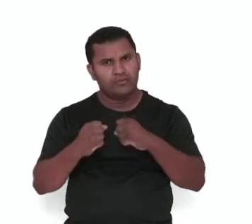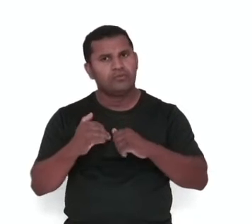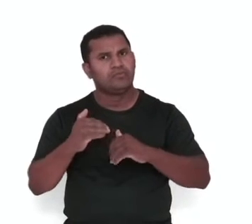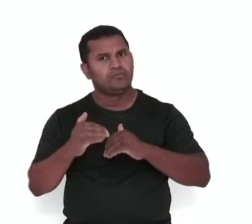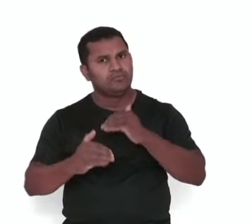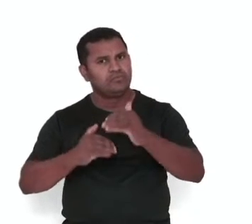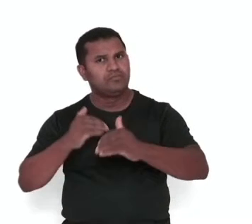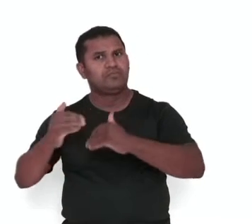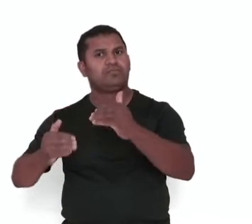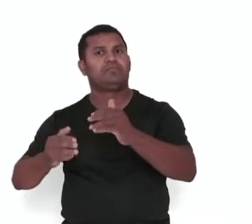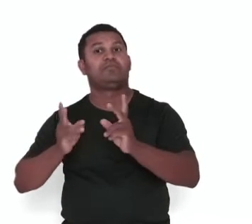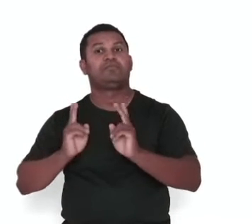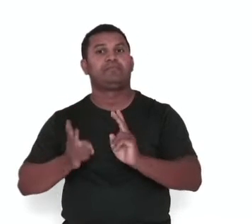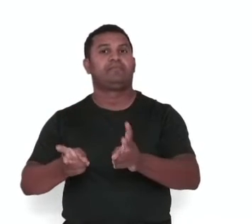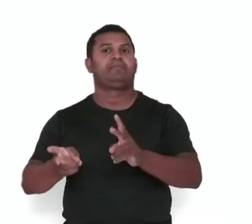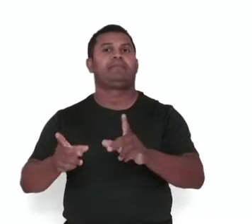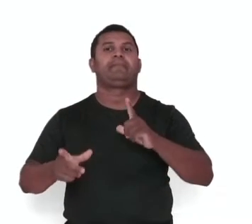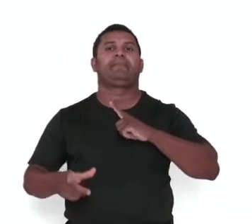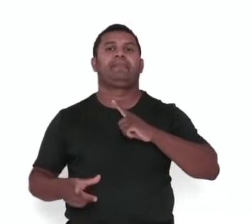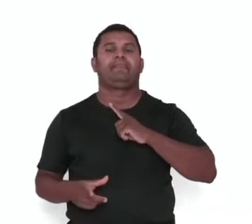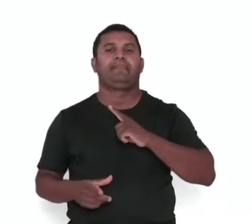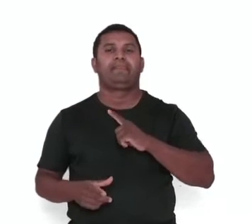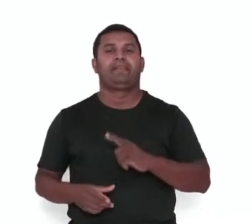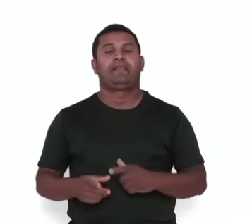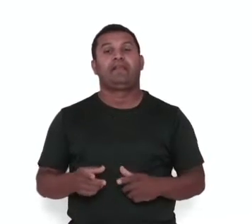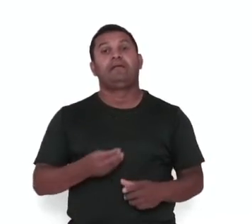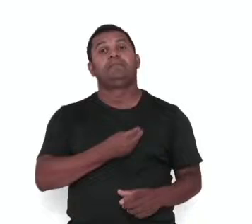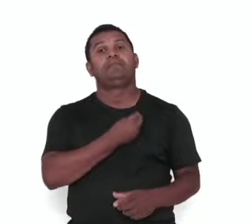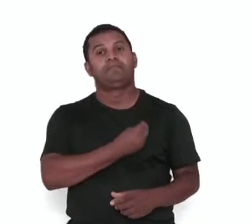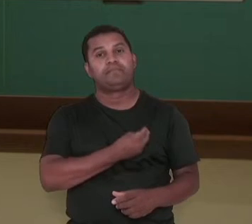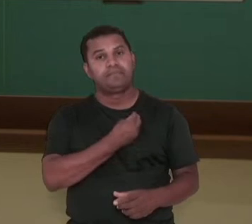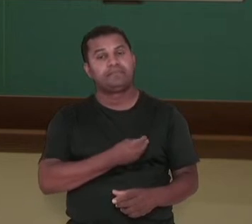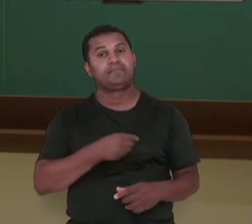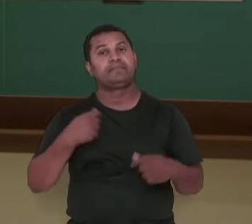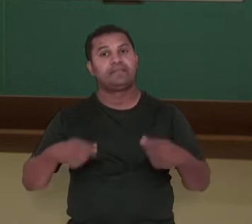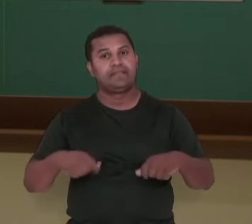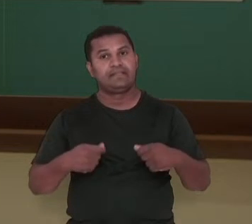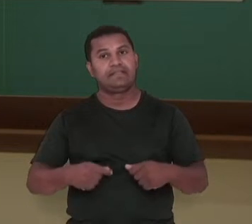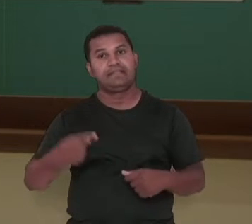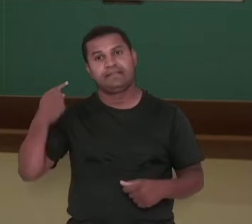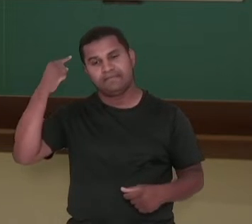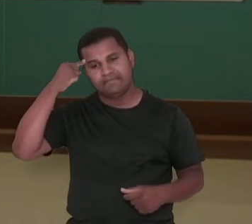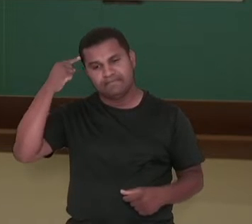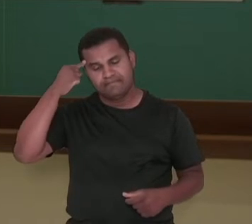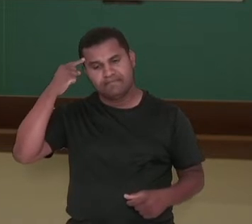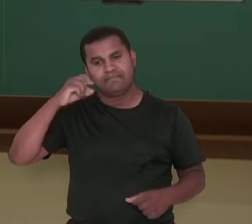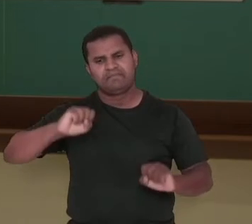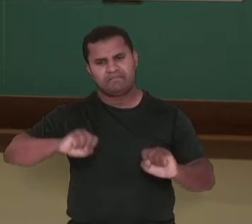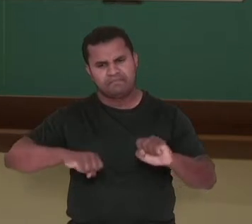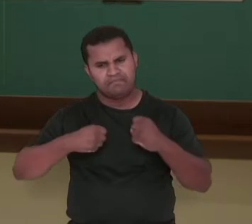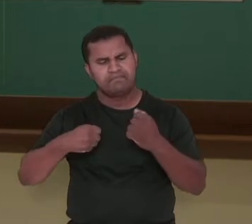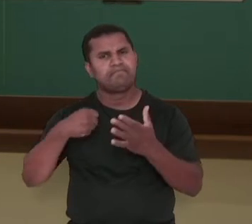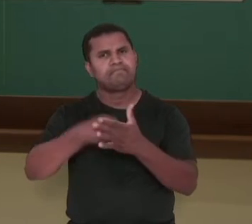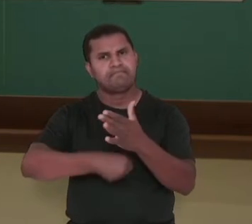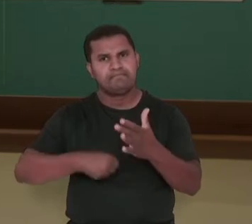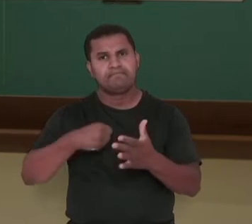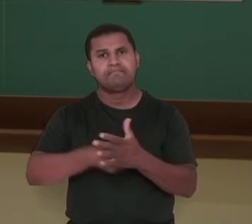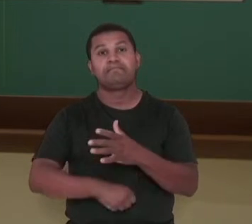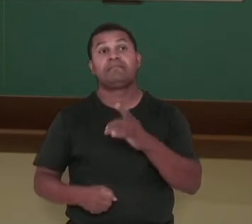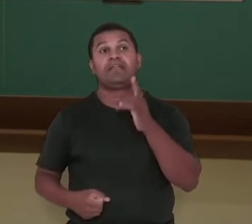suas práticas diárias até arraigar essa competência. Então, dá tempo de adquirir essa